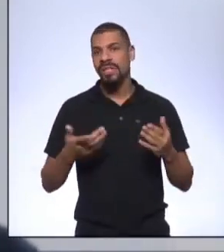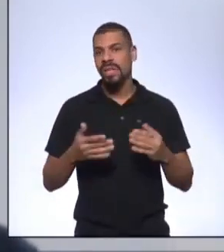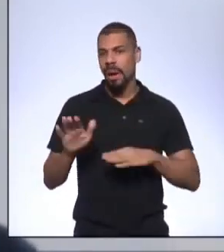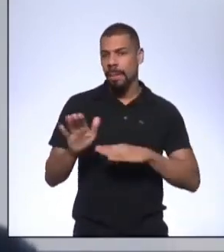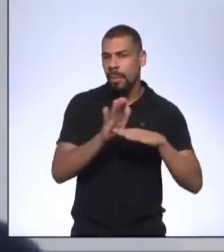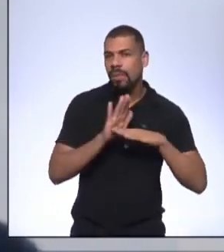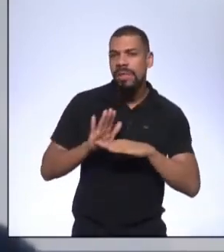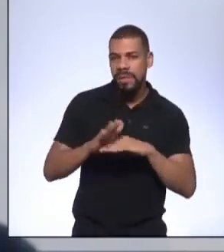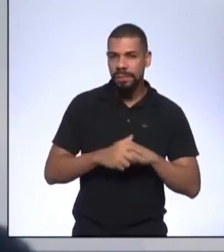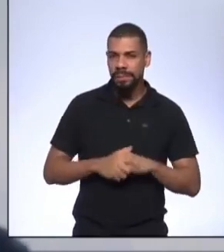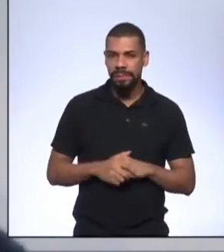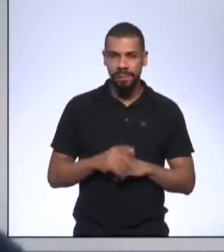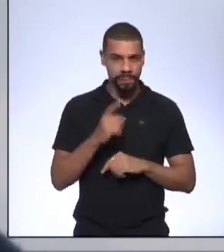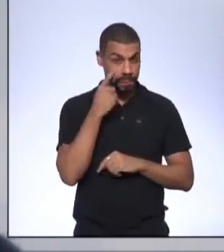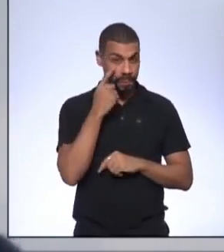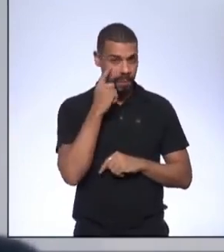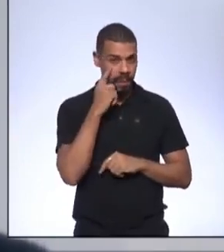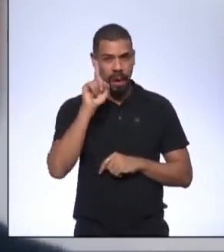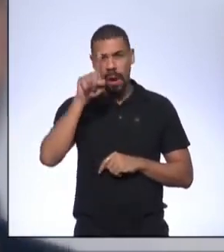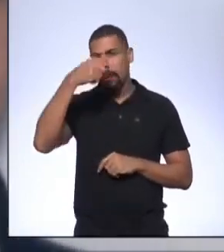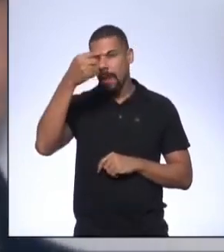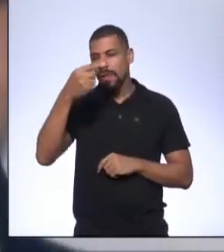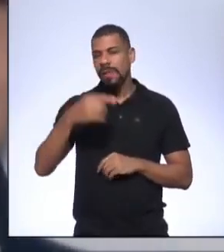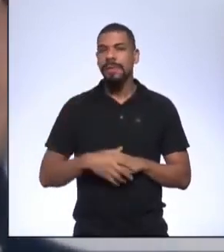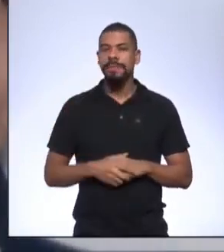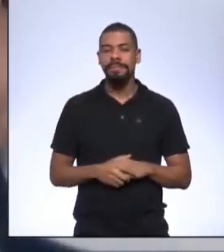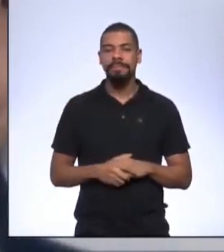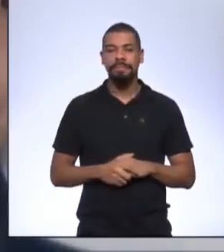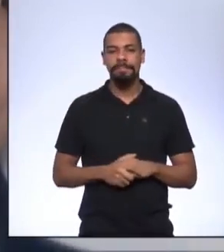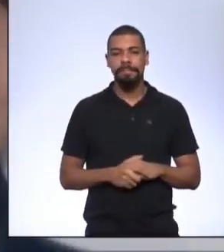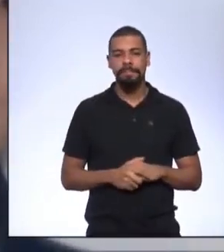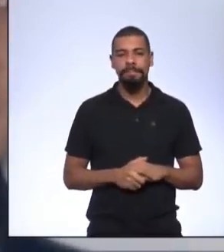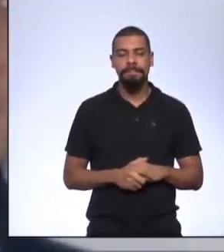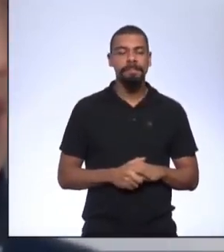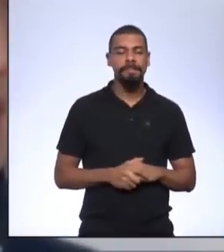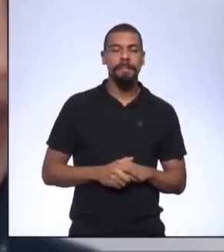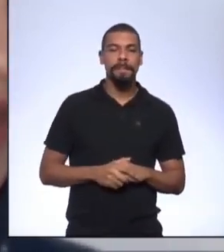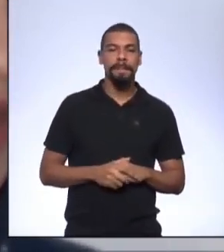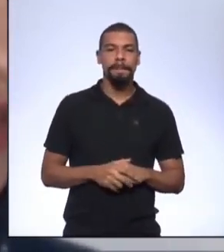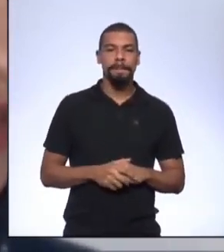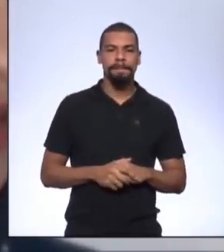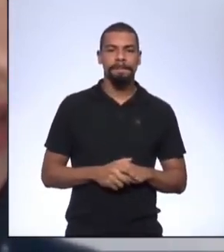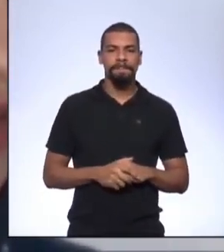Quer ver? Vamos para a próxima interação que a gente vai ter ali,